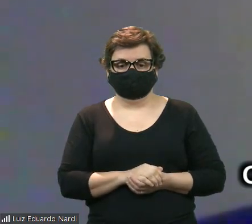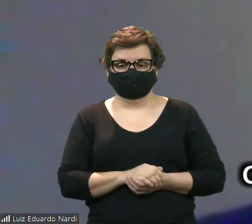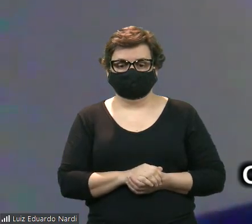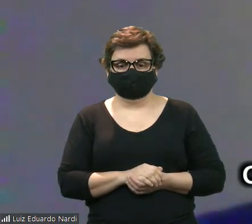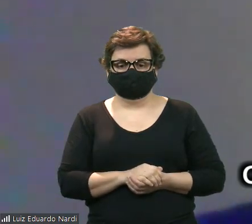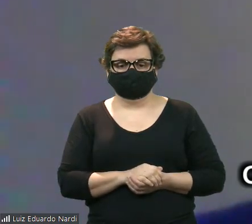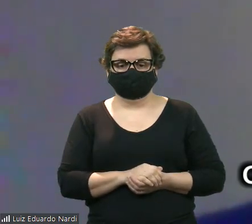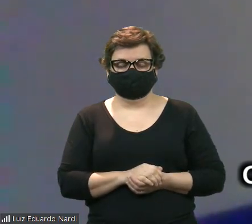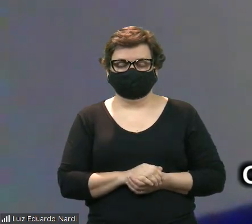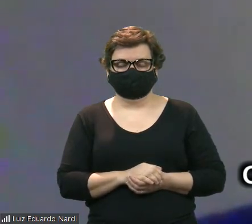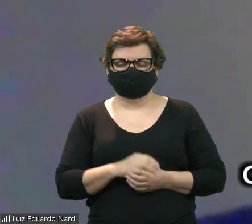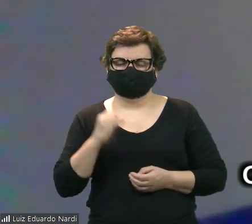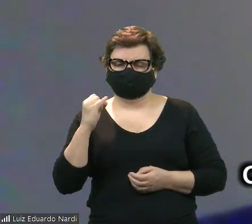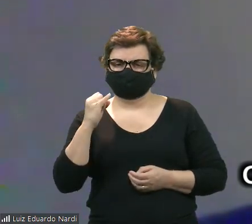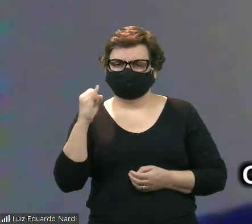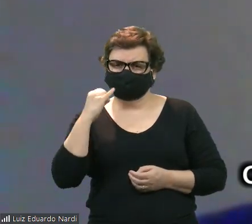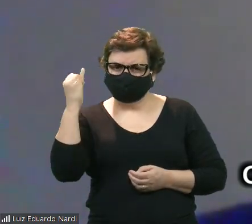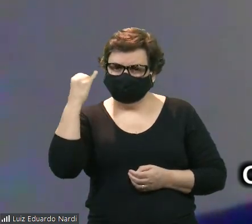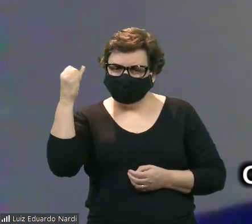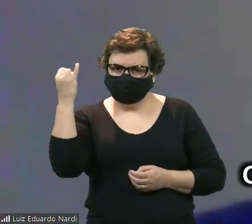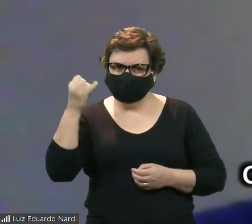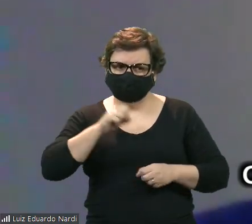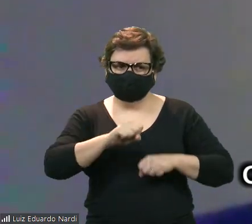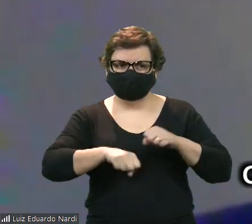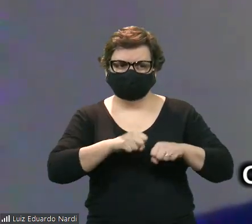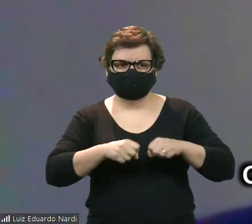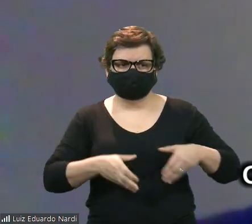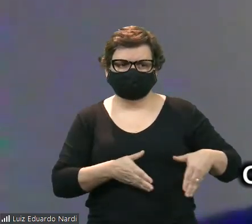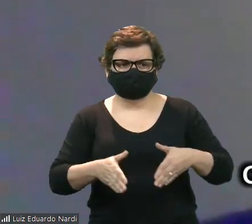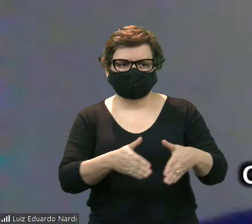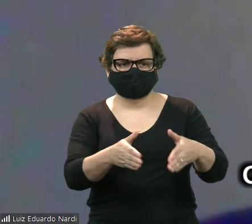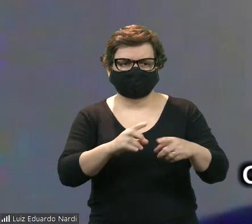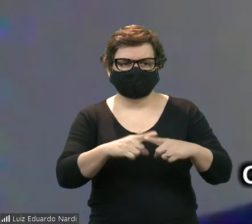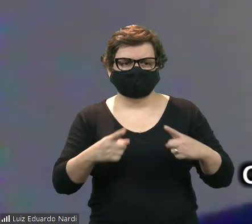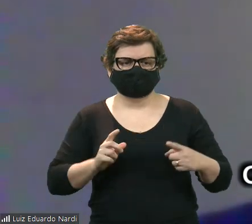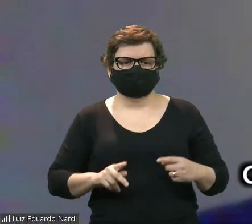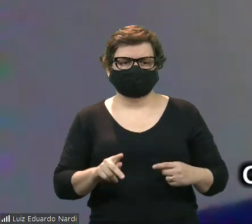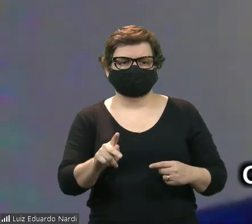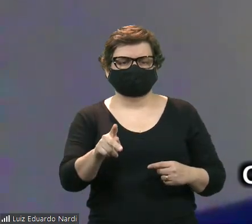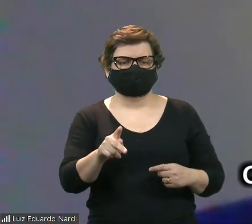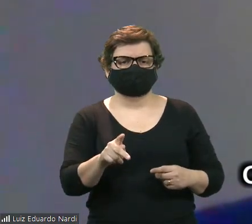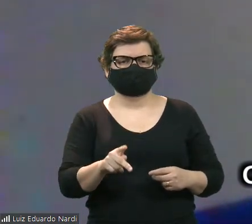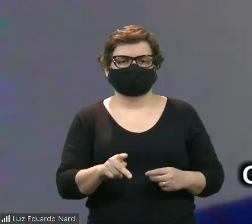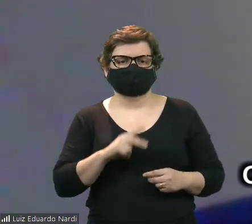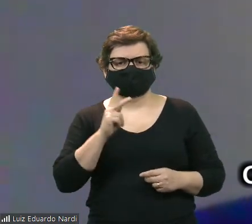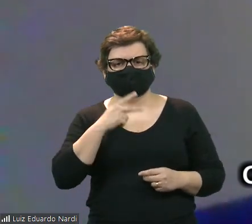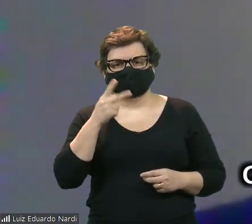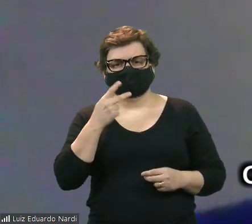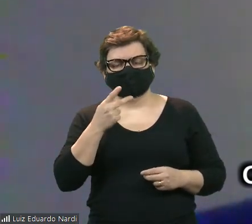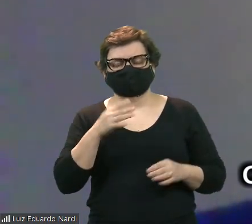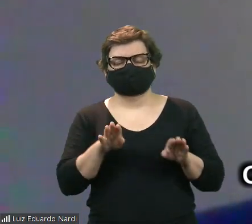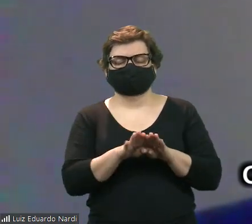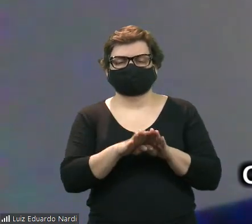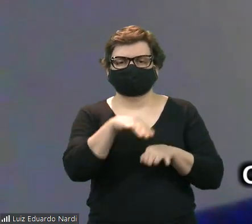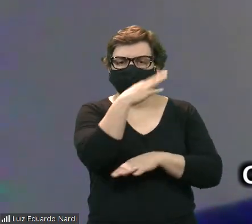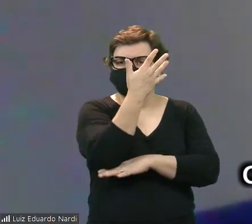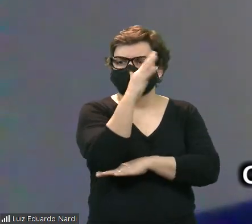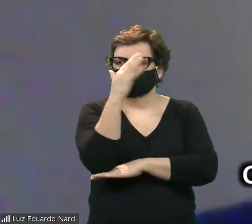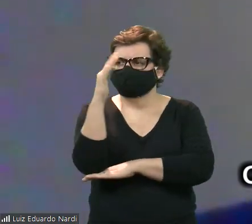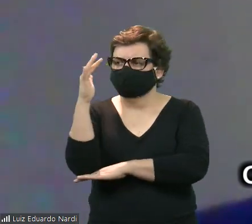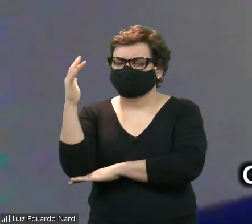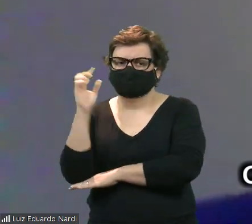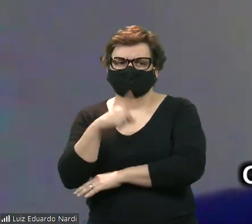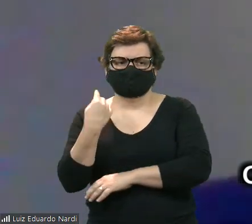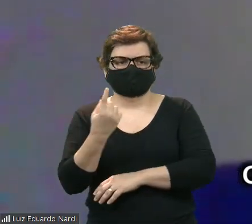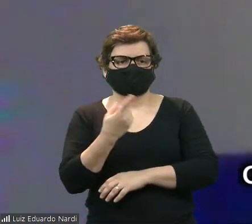fundamental, que é a ciclovia, mas eu me bato muito, sempre me bati aqui, pela questão da urbanização. Nós precisamos